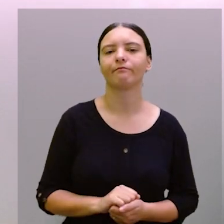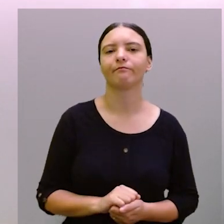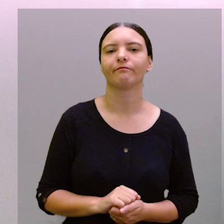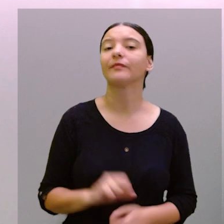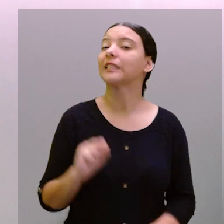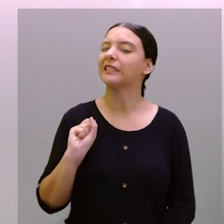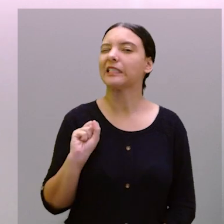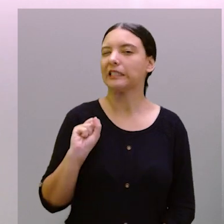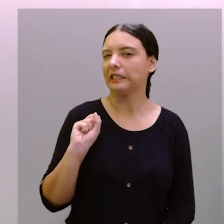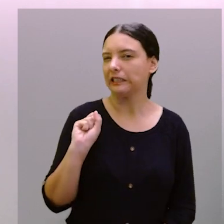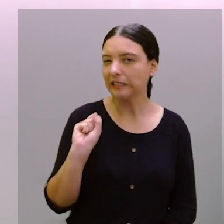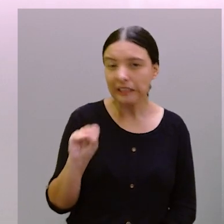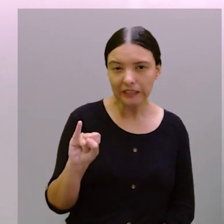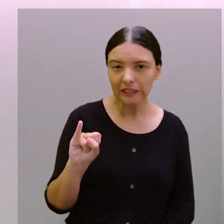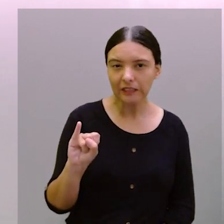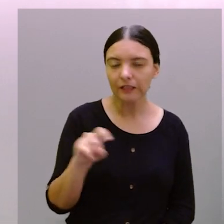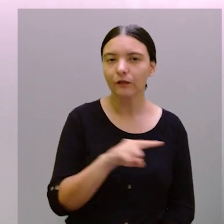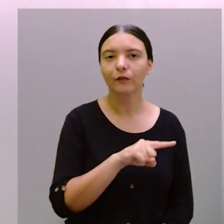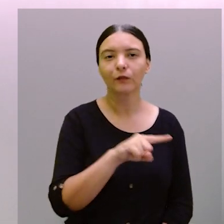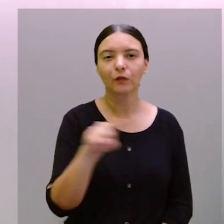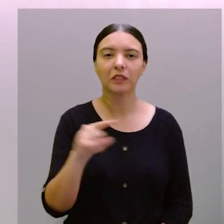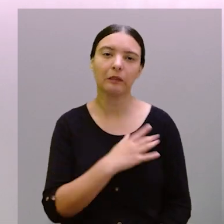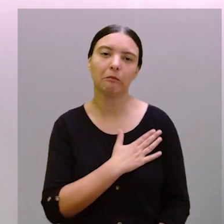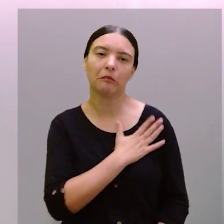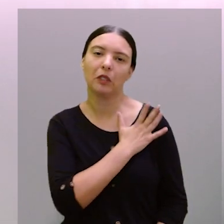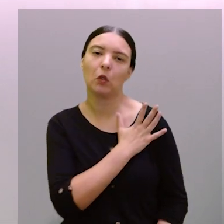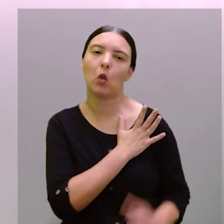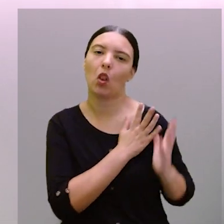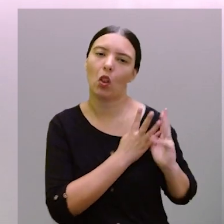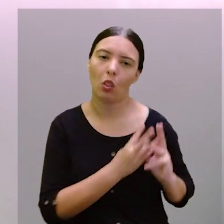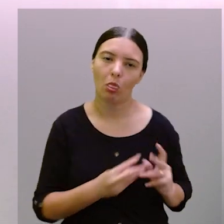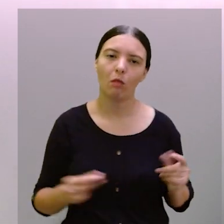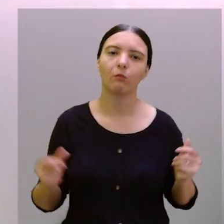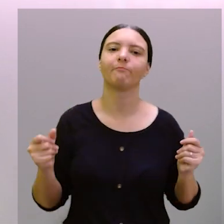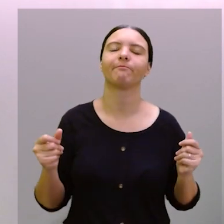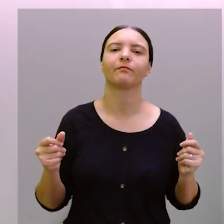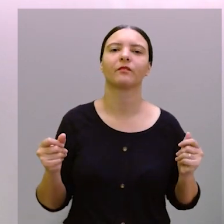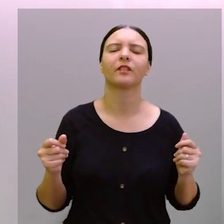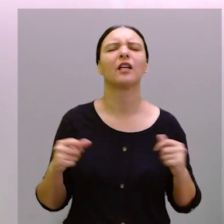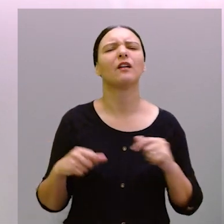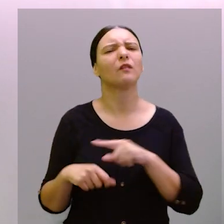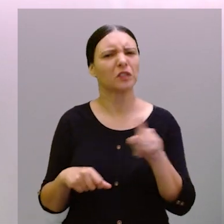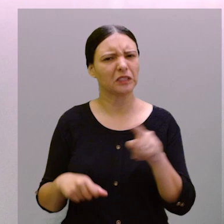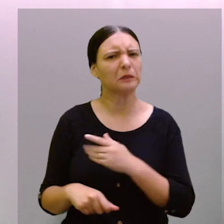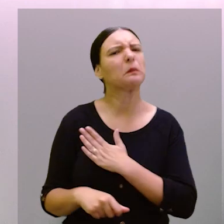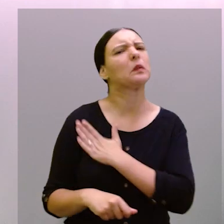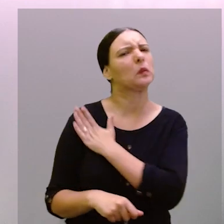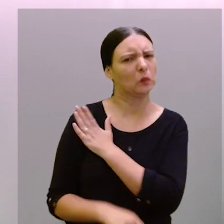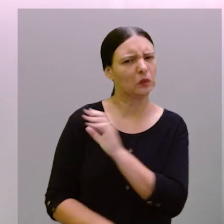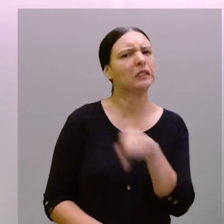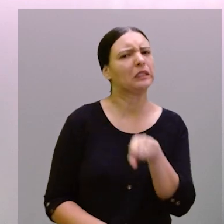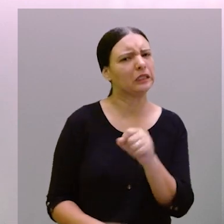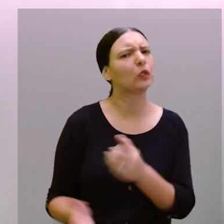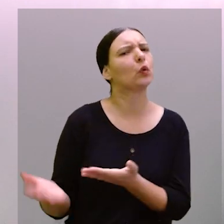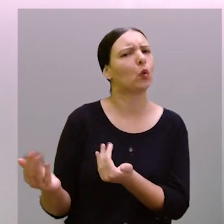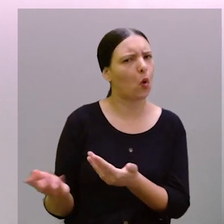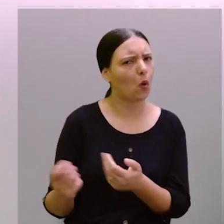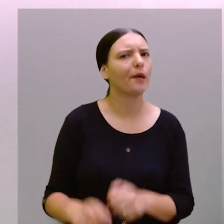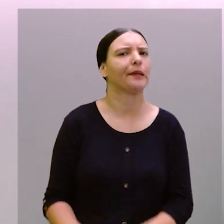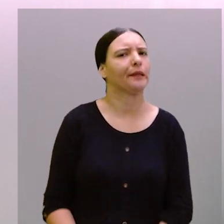você desaprender alguns preconceitos. E não se enganem não, vocês podem ser bem preconceituosos, jovens assim.